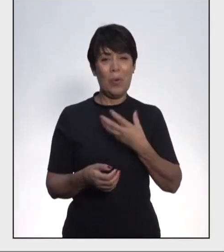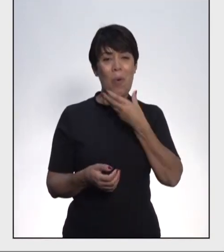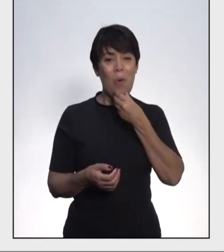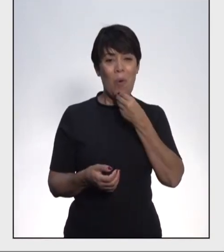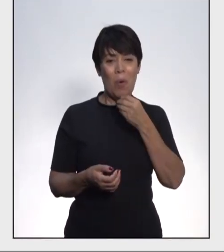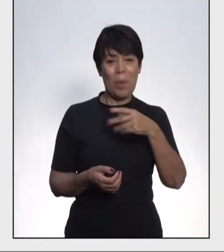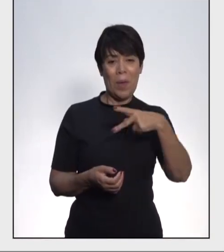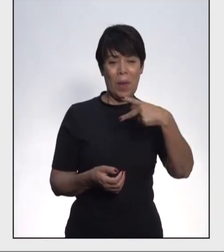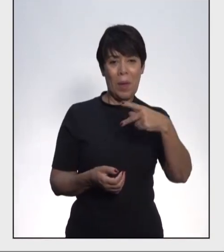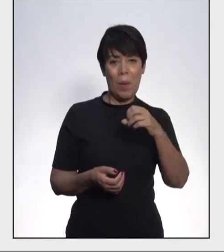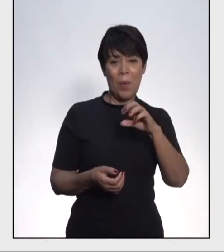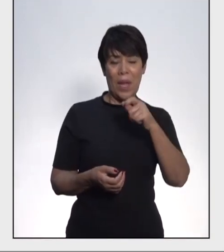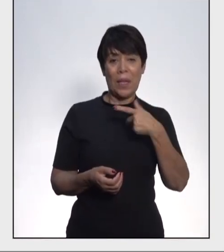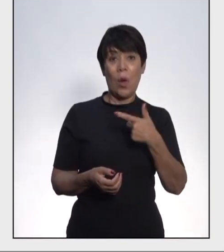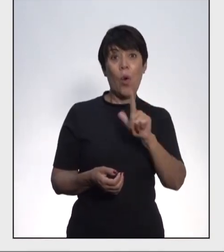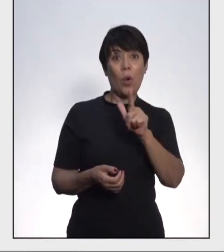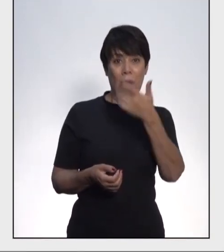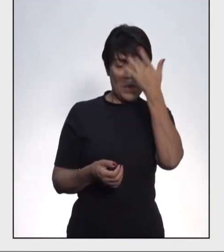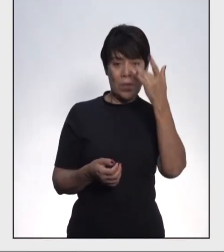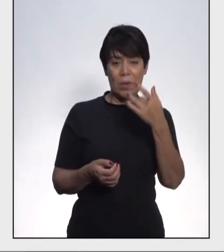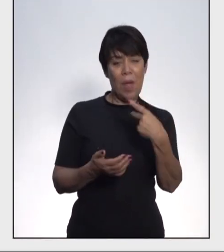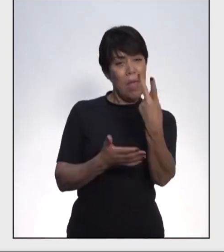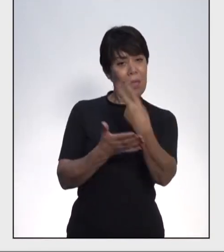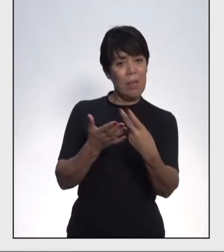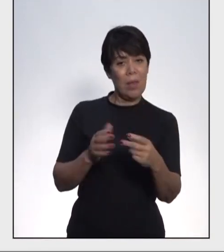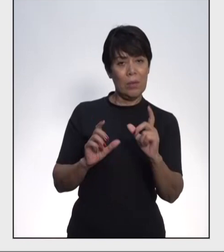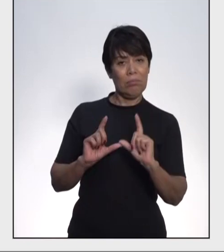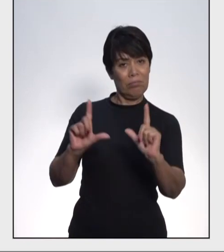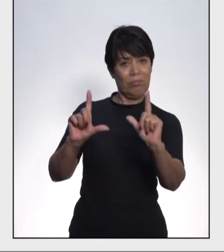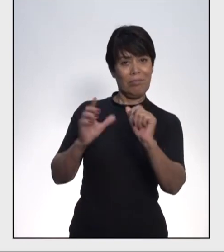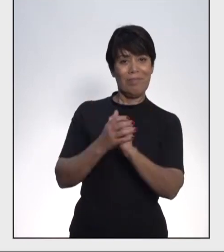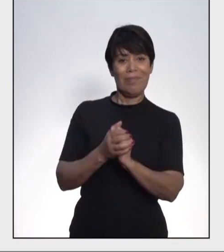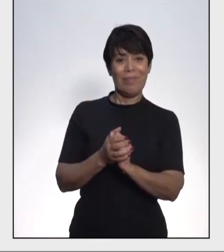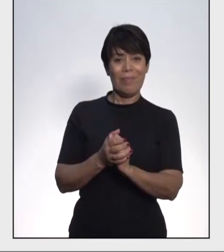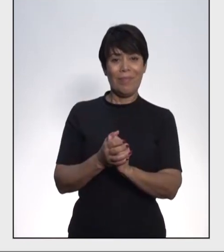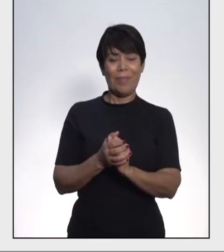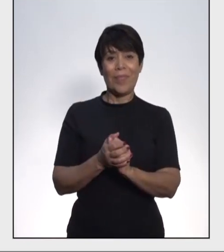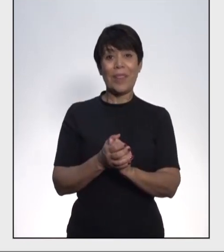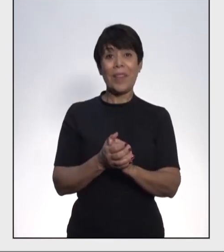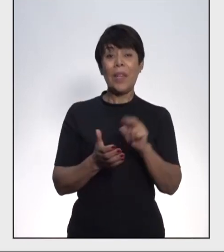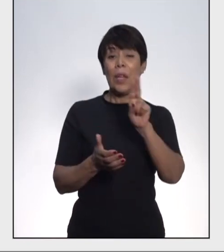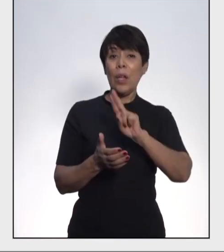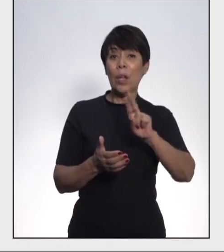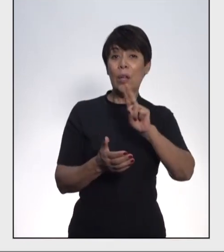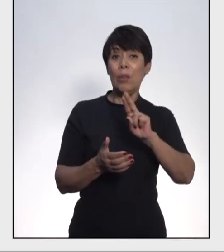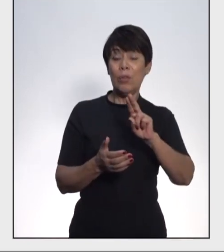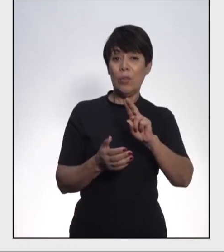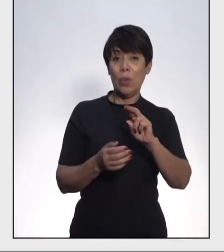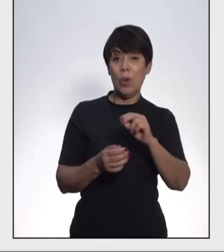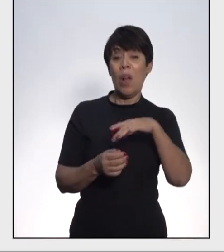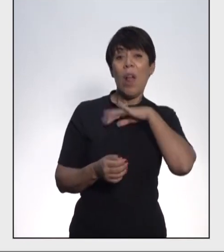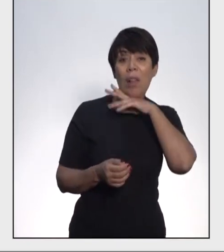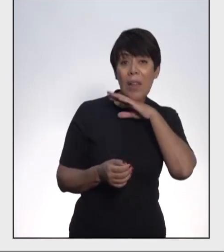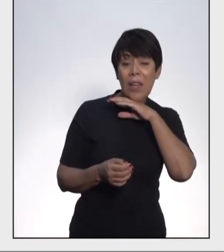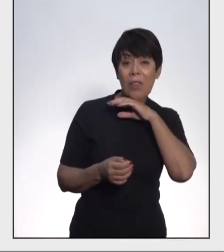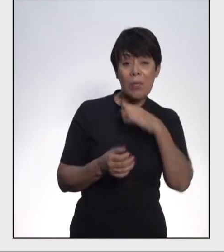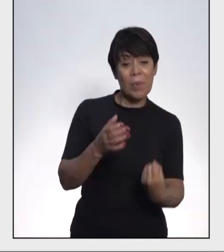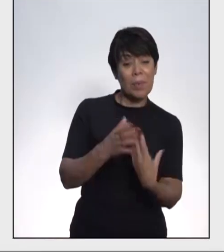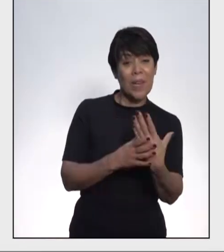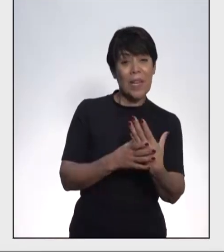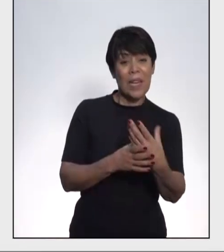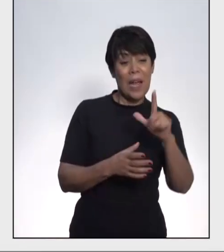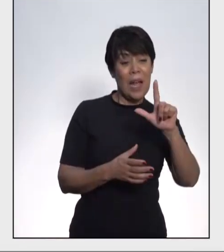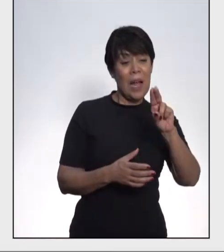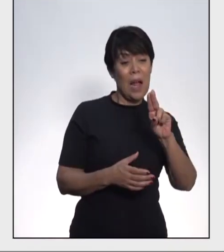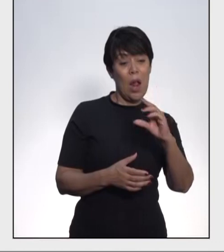lá. Aí alguém fez um outro, que é luxo, luxo, luxo, luxo. Com lixo, ele escreveu luxo. Lá, você viu? Vamos voltar? Olha o que